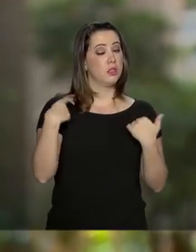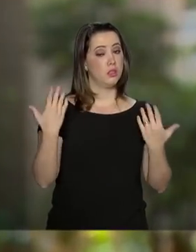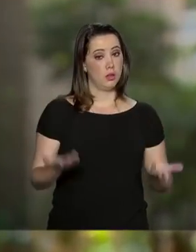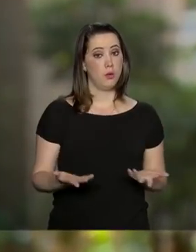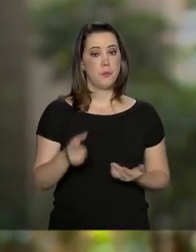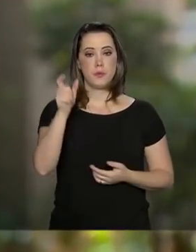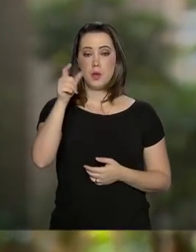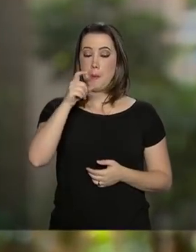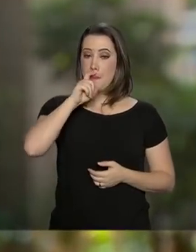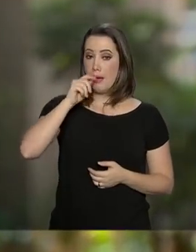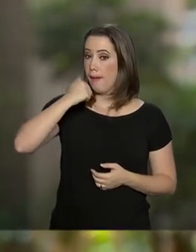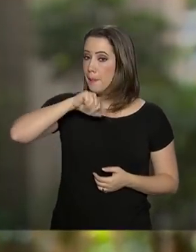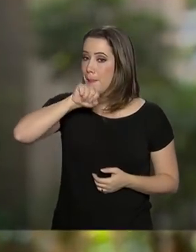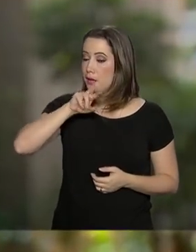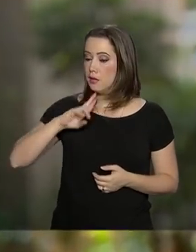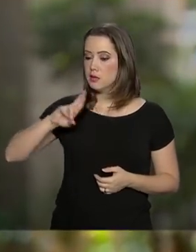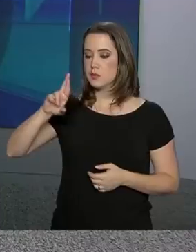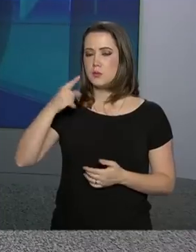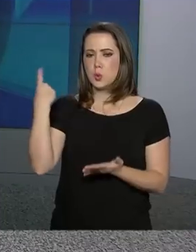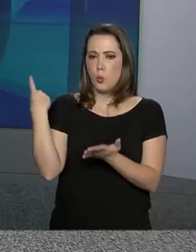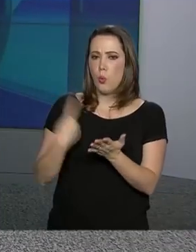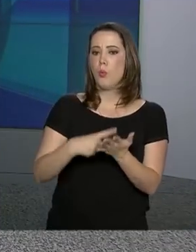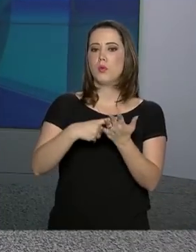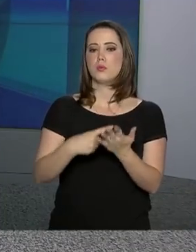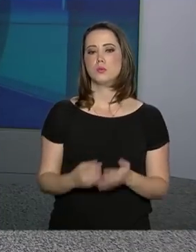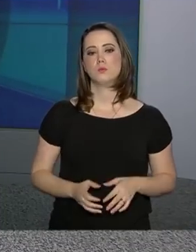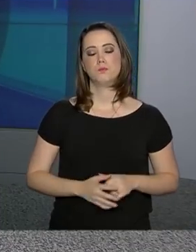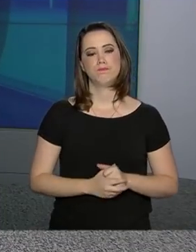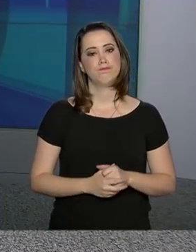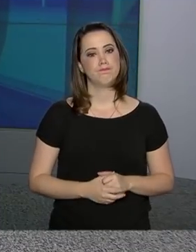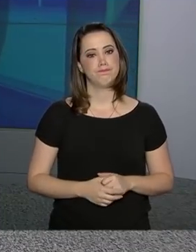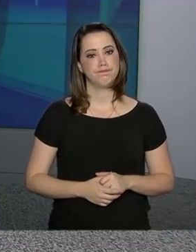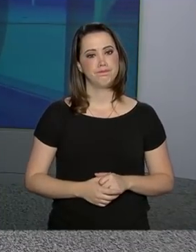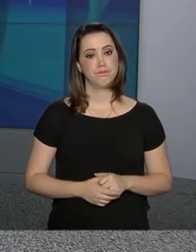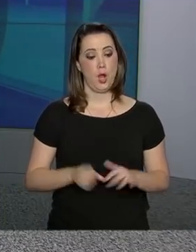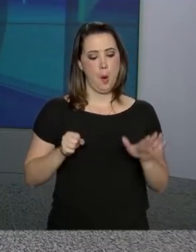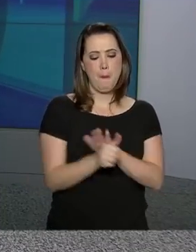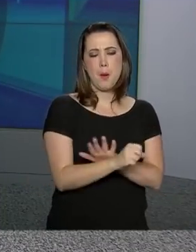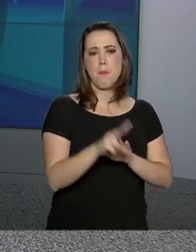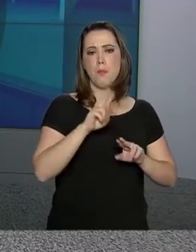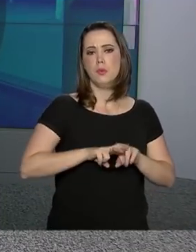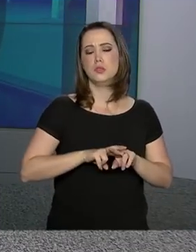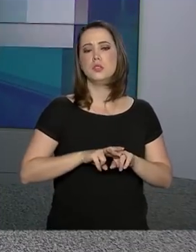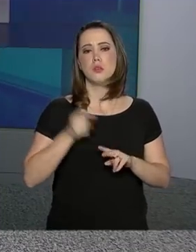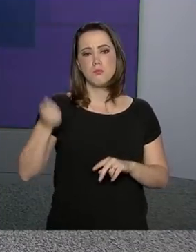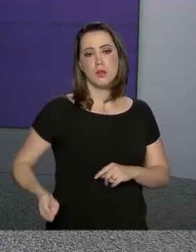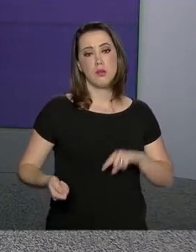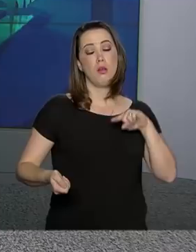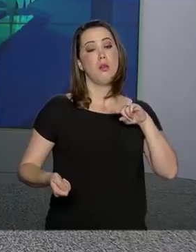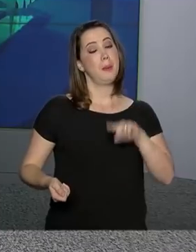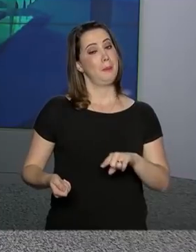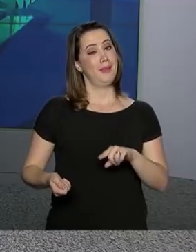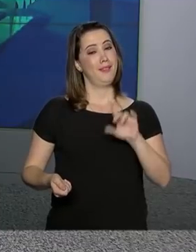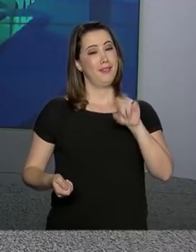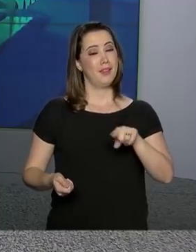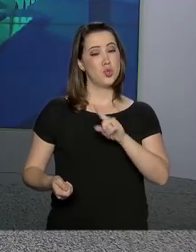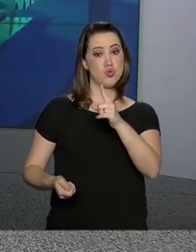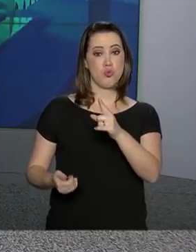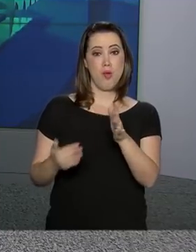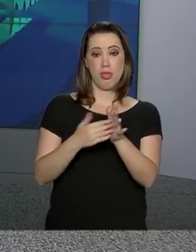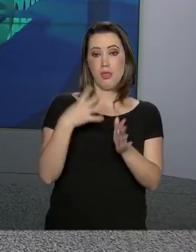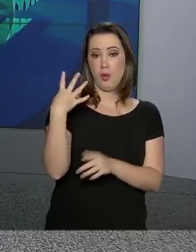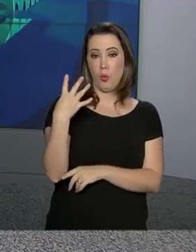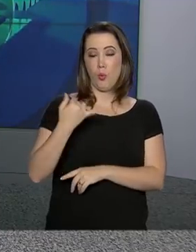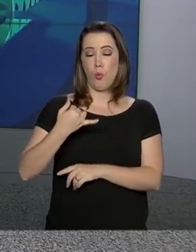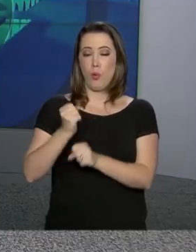aspecto, os pais devem se comprometer. Olha, a pena para quem armazena conteúdo pornográfico infantil vai de 1 a 4 anos